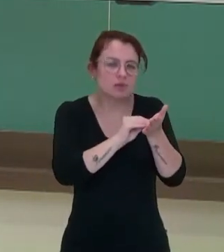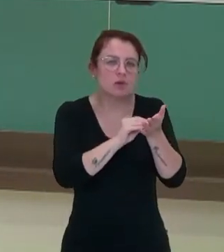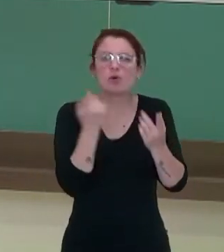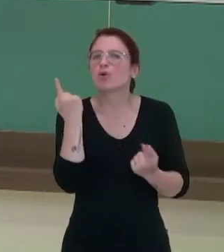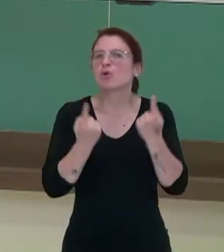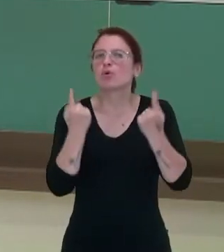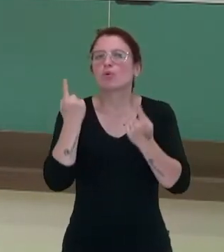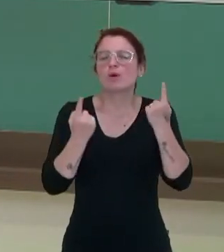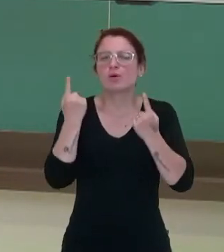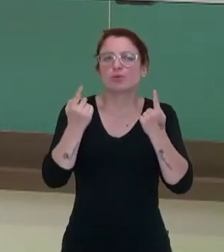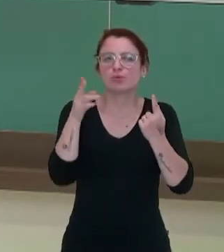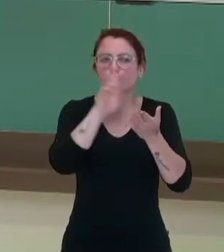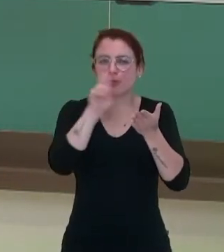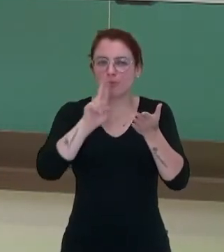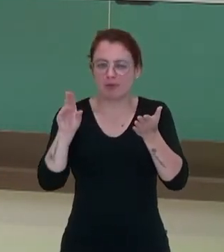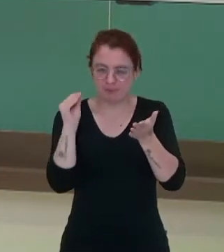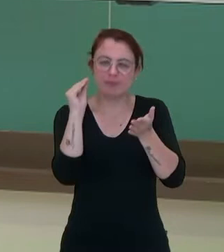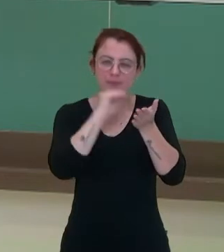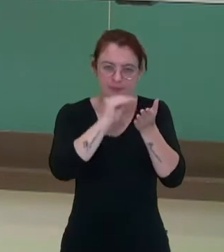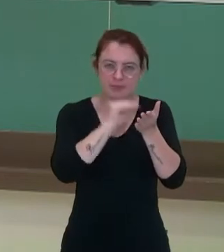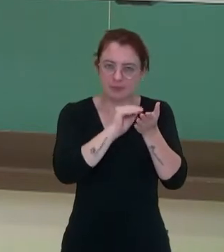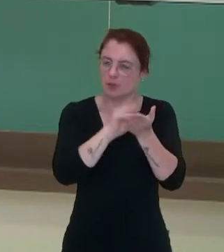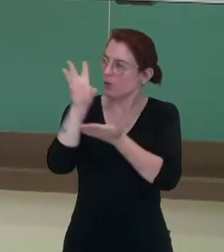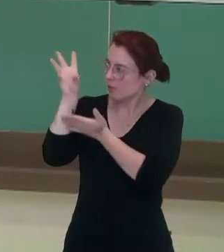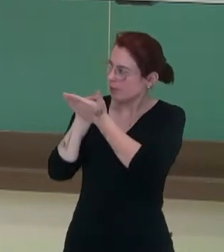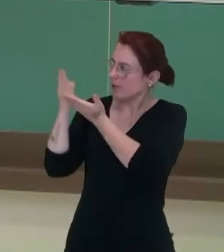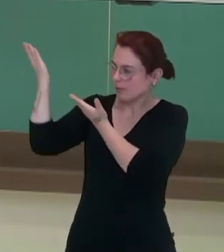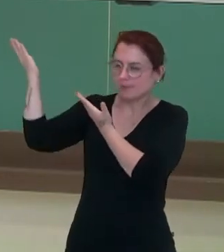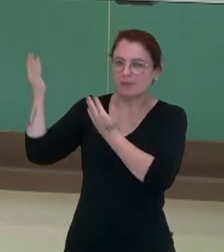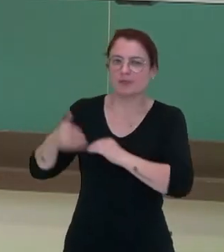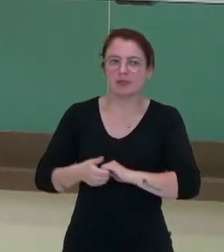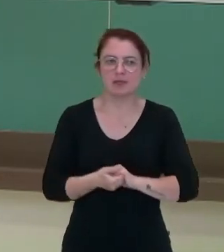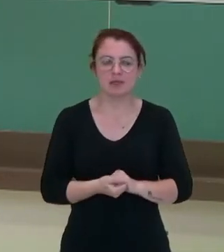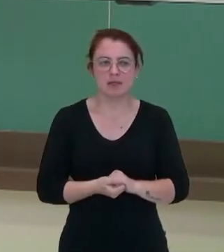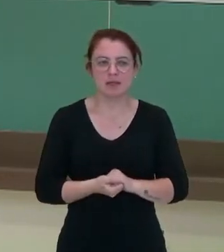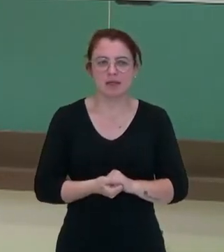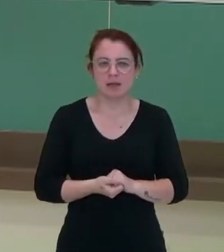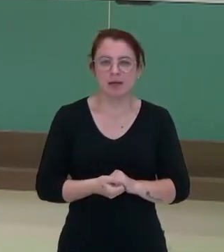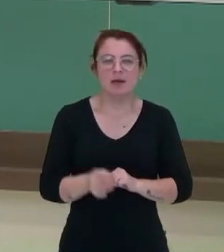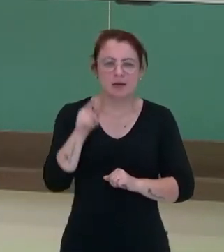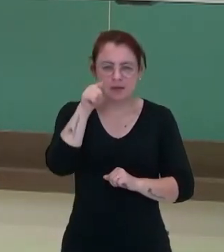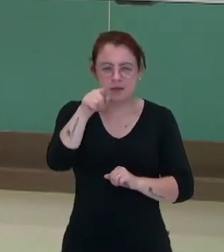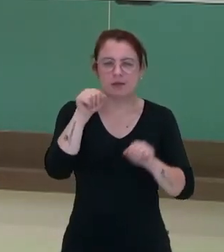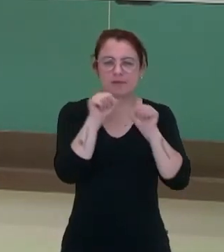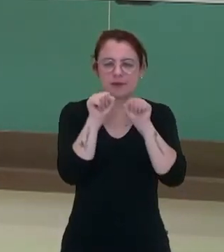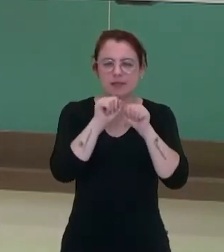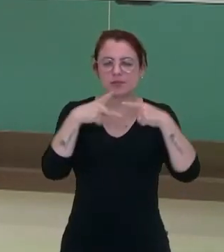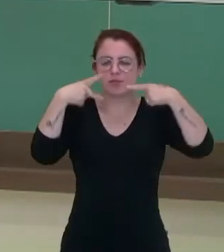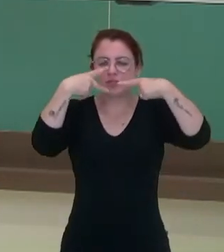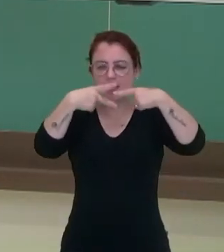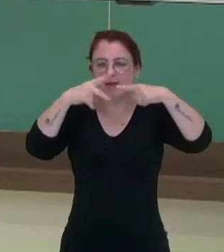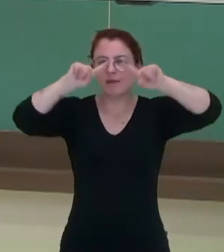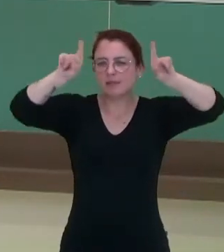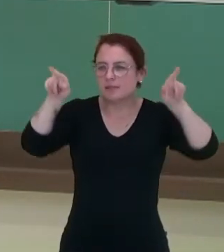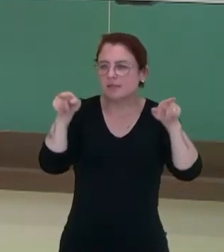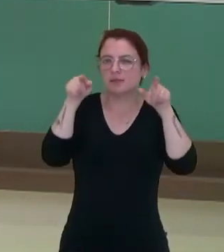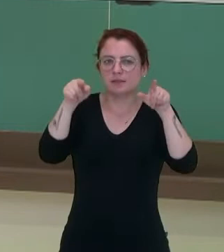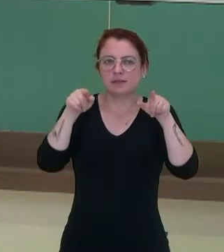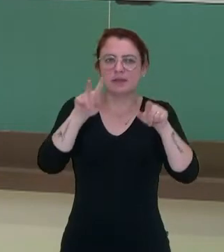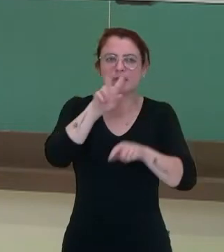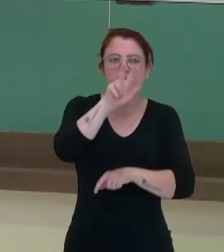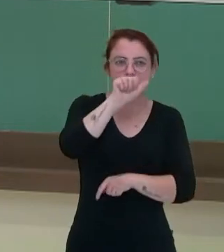Quais estruturas fazem parte desse sistema? Puxa uma flechinha, abre uma chave e escreva